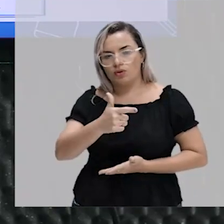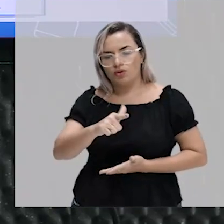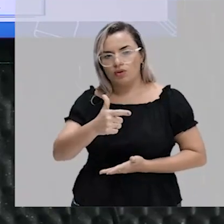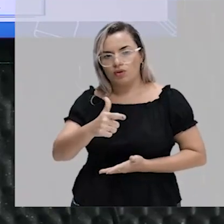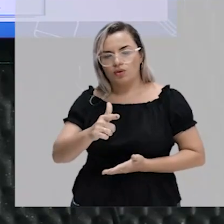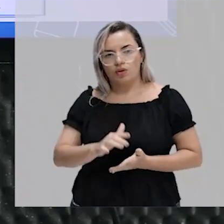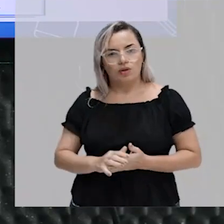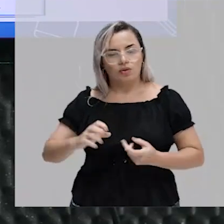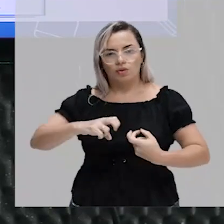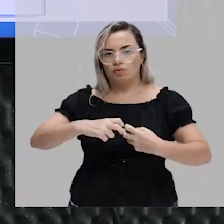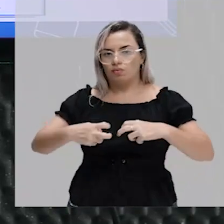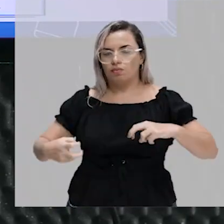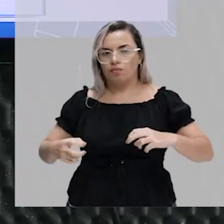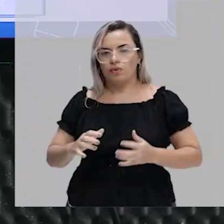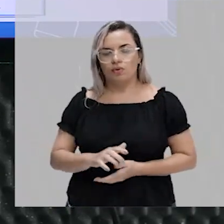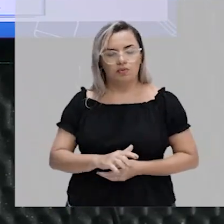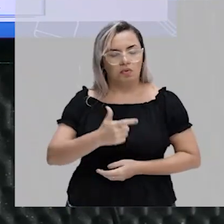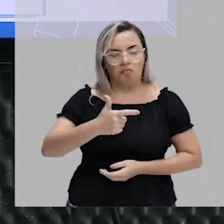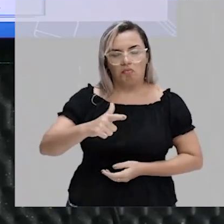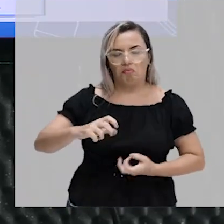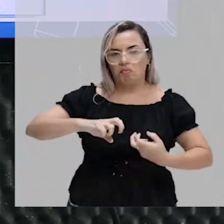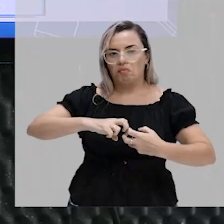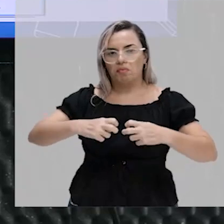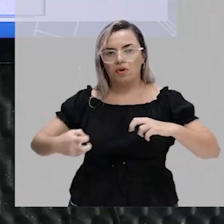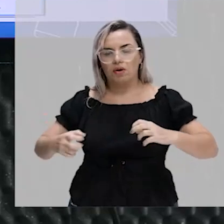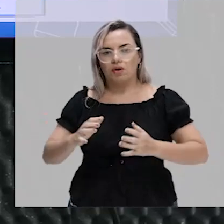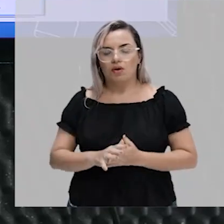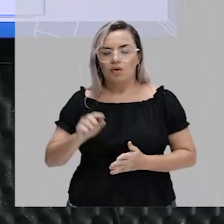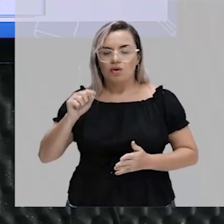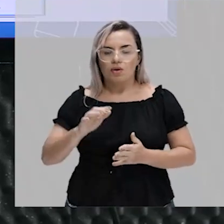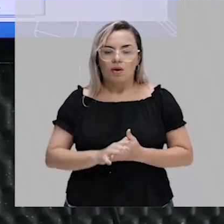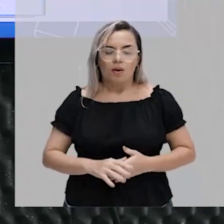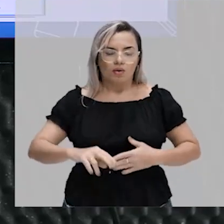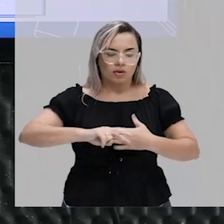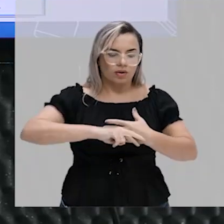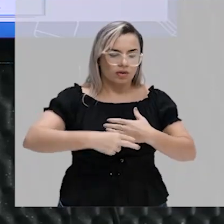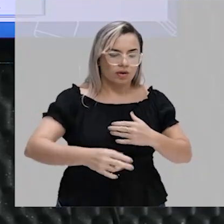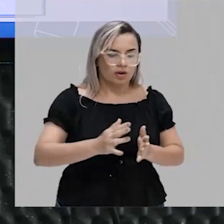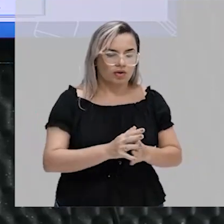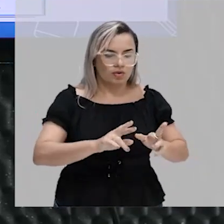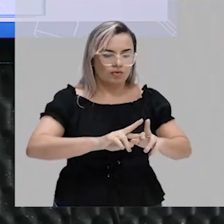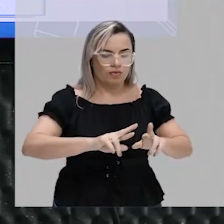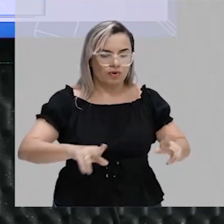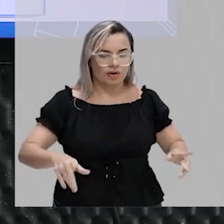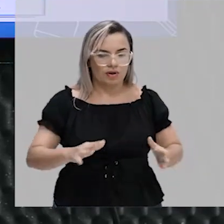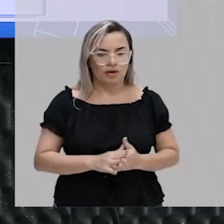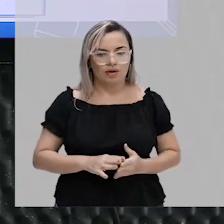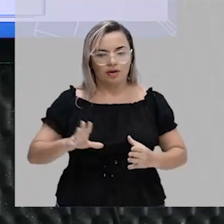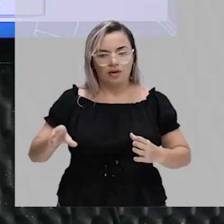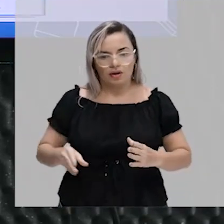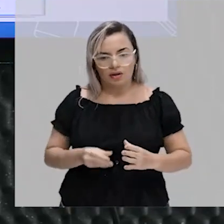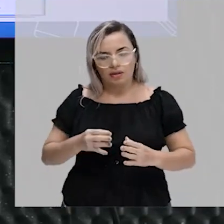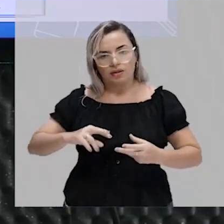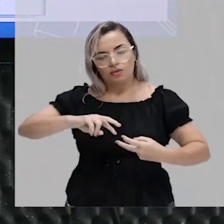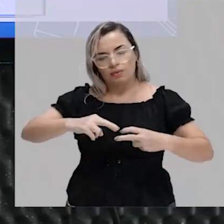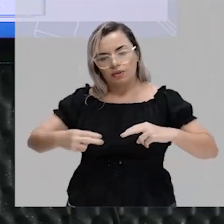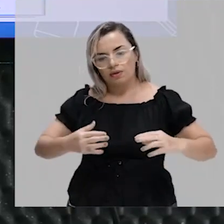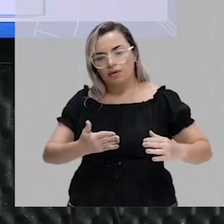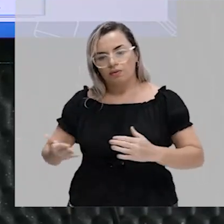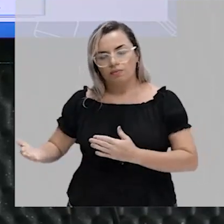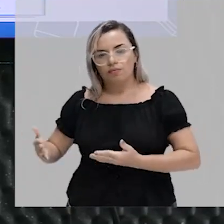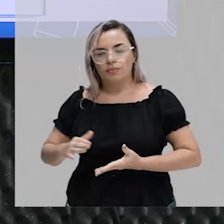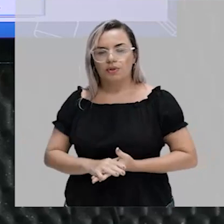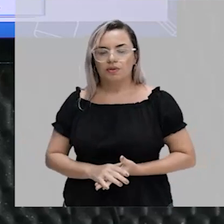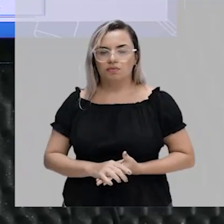de se acasalarem por conta das diferenças que eles acumularam ao longo de tanto tempo. Isso significa dizer que